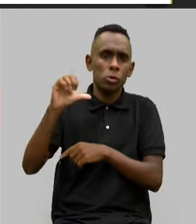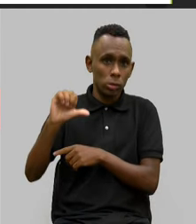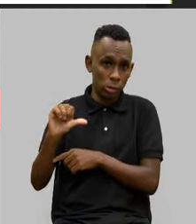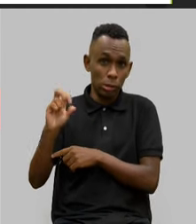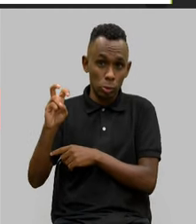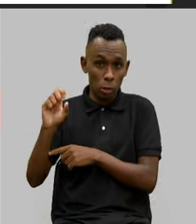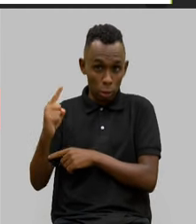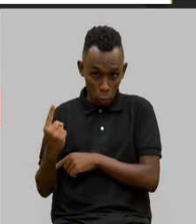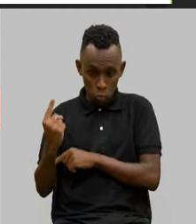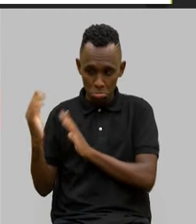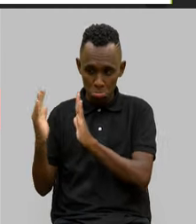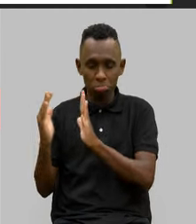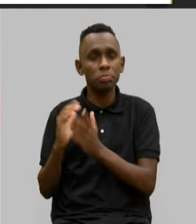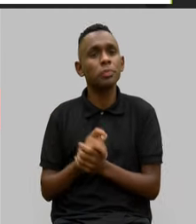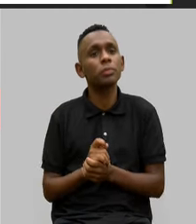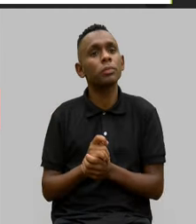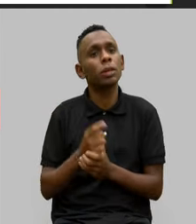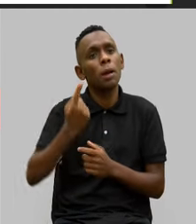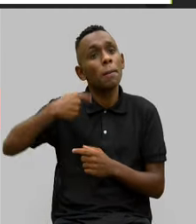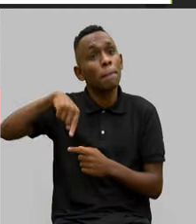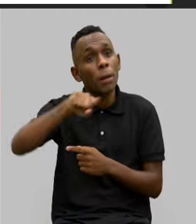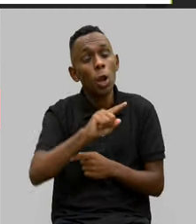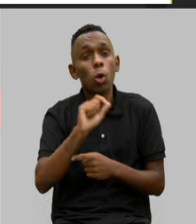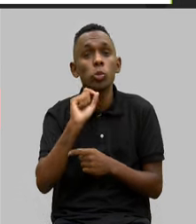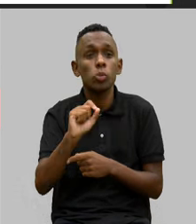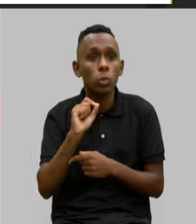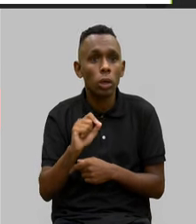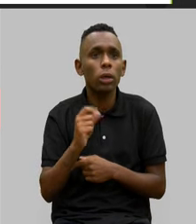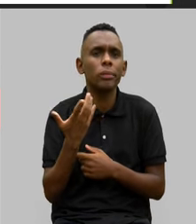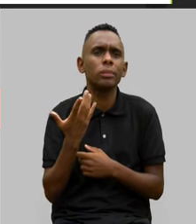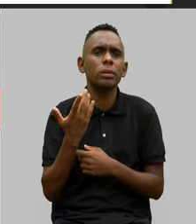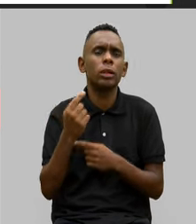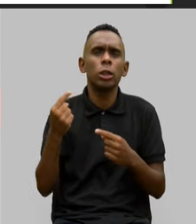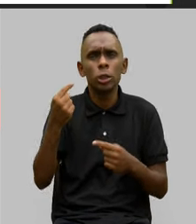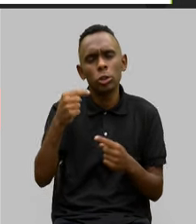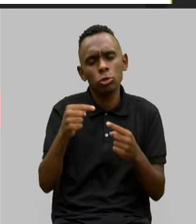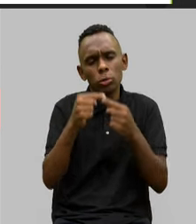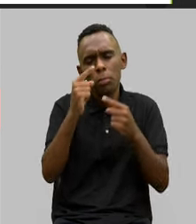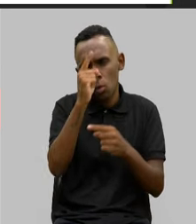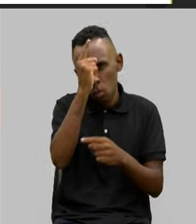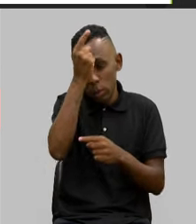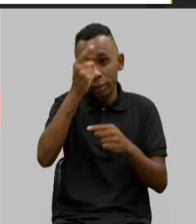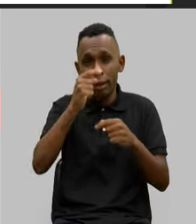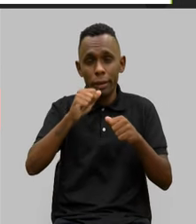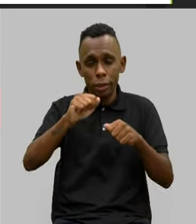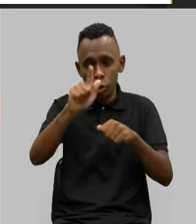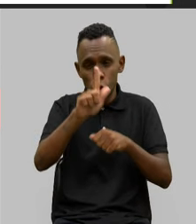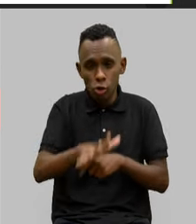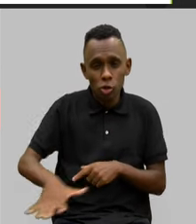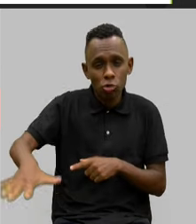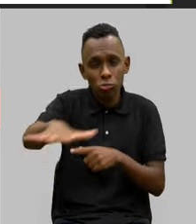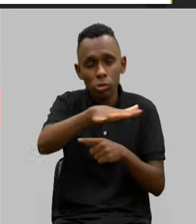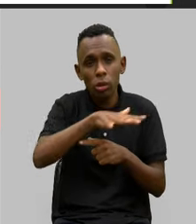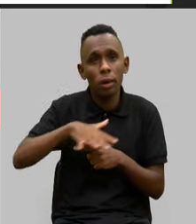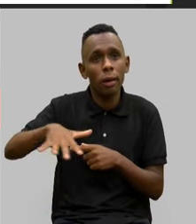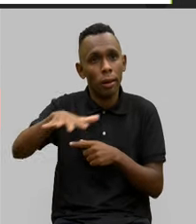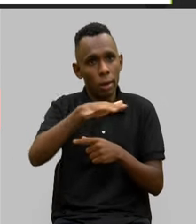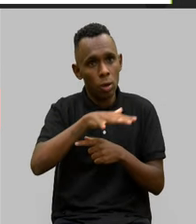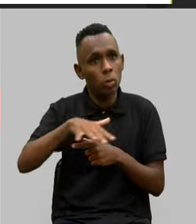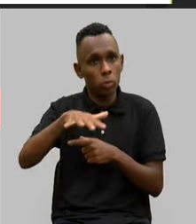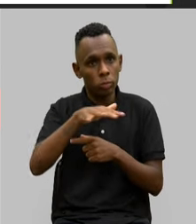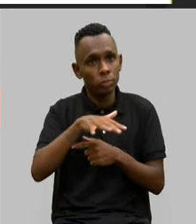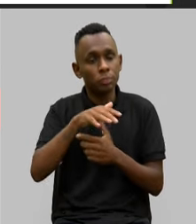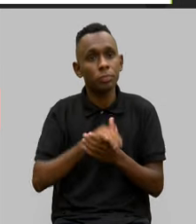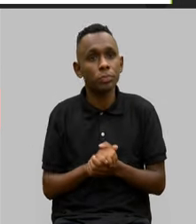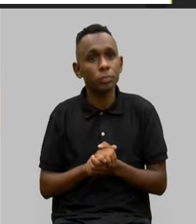1951 então só para que a gente dê coloque como uma ideia Ampla uma ideia macro uma ideia